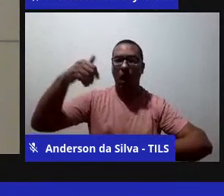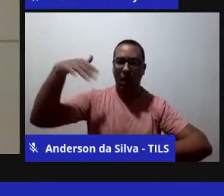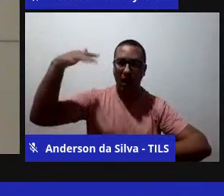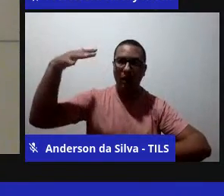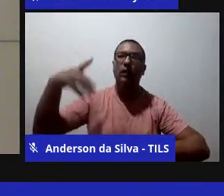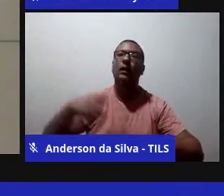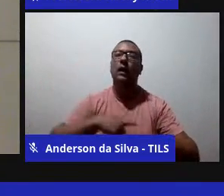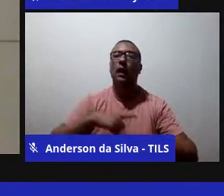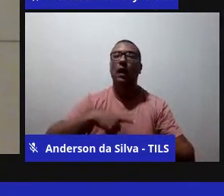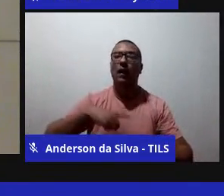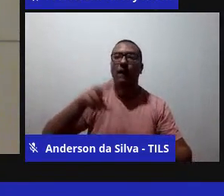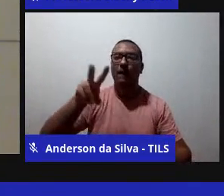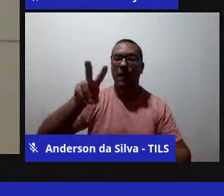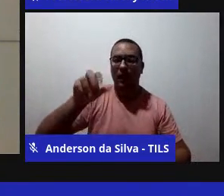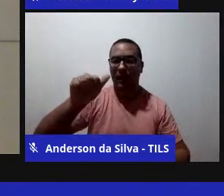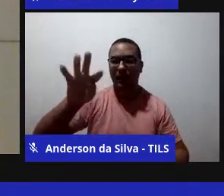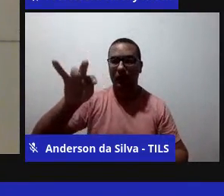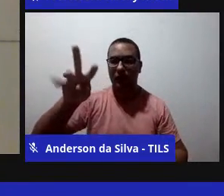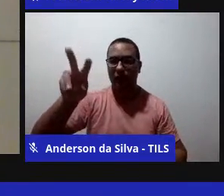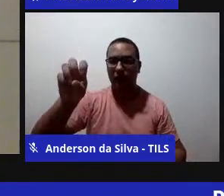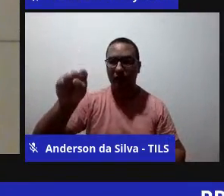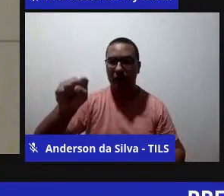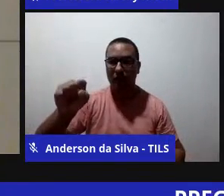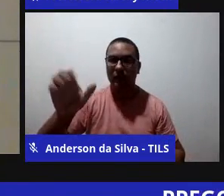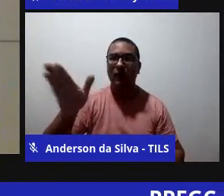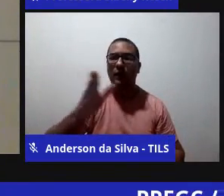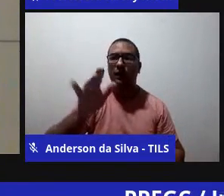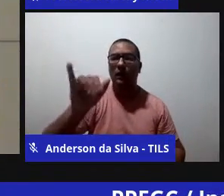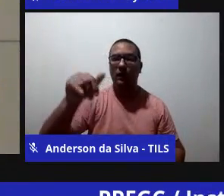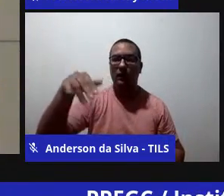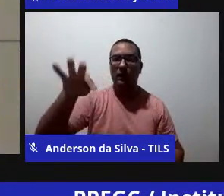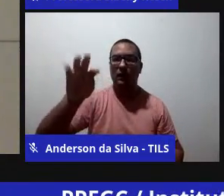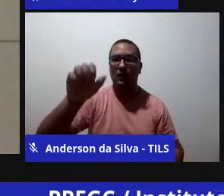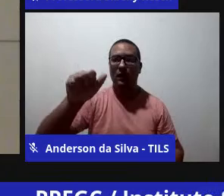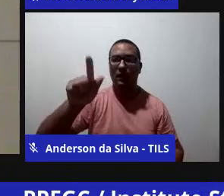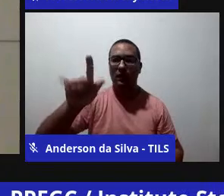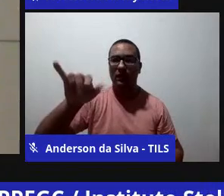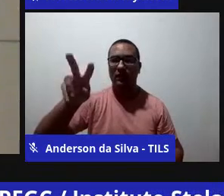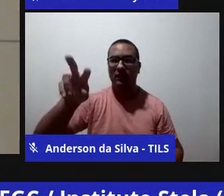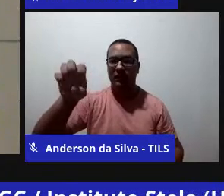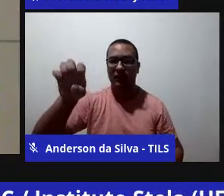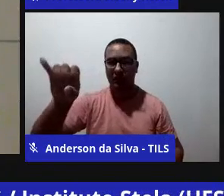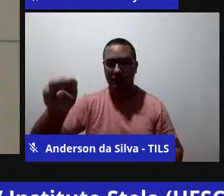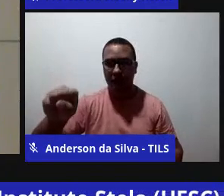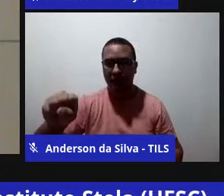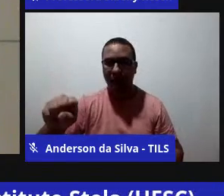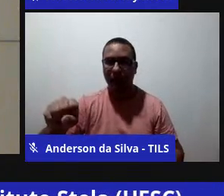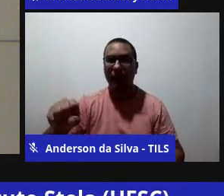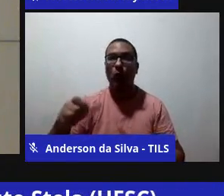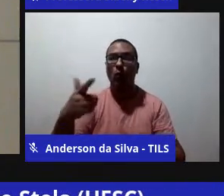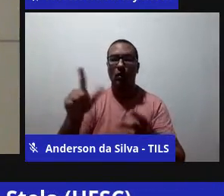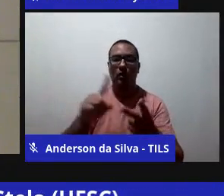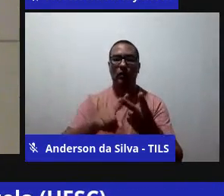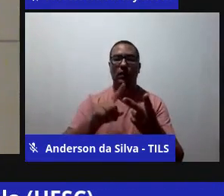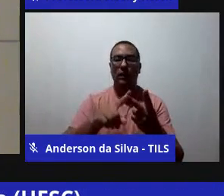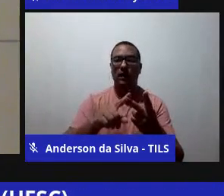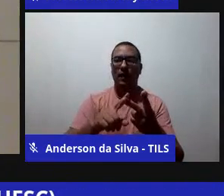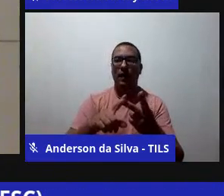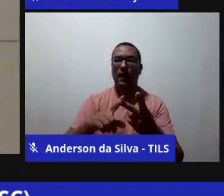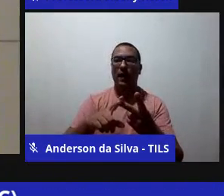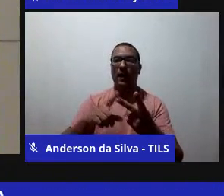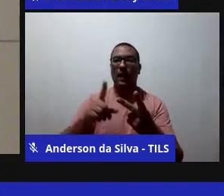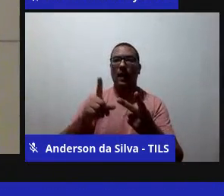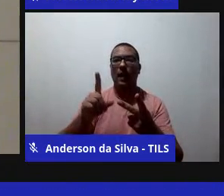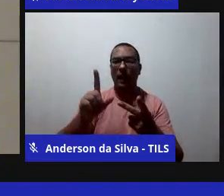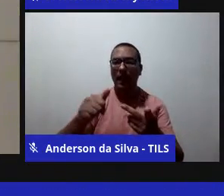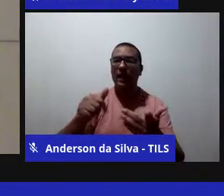ativos intangíveis. Os ativos tangíveis são bens patrimoniais. Os ativos intangíveis, eles são baseados